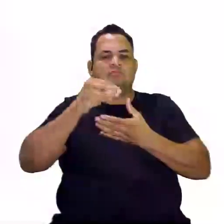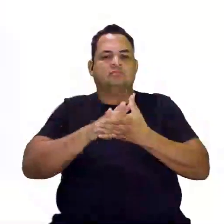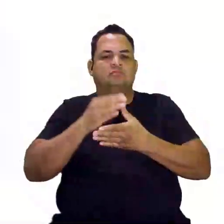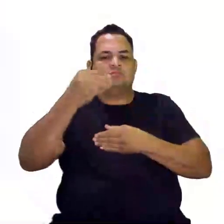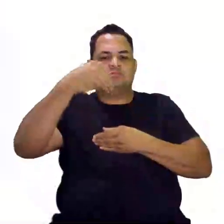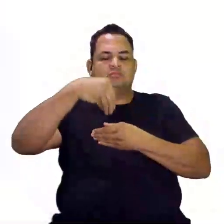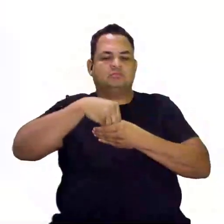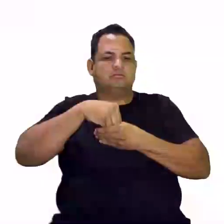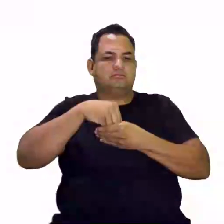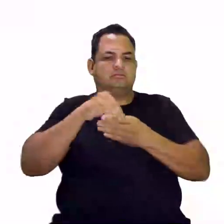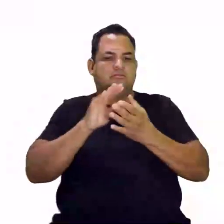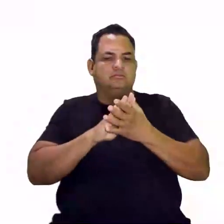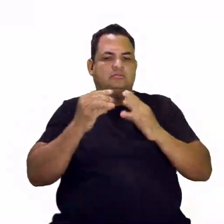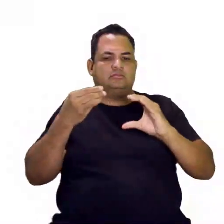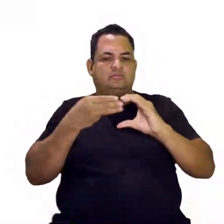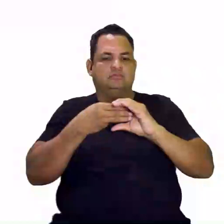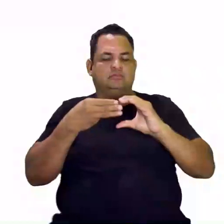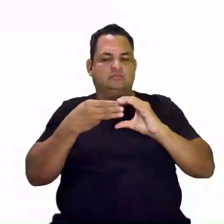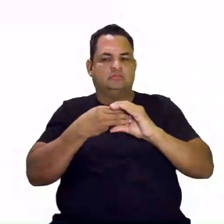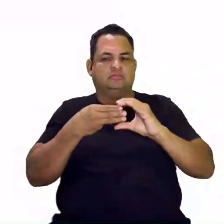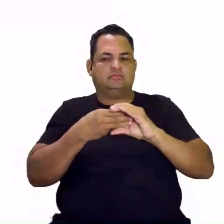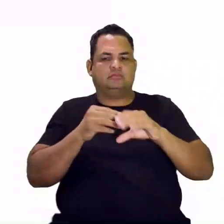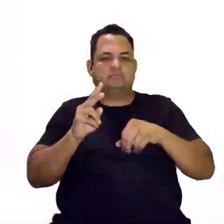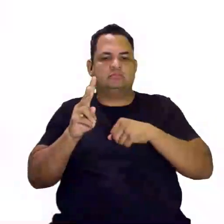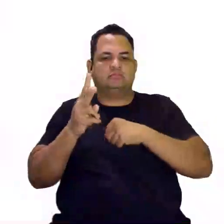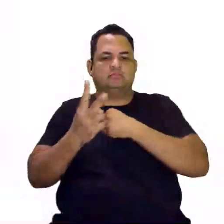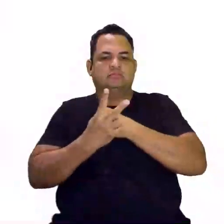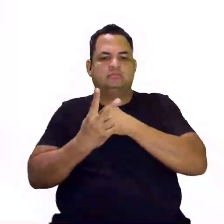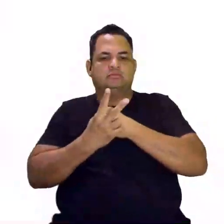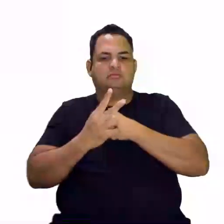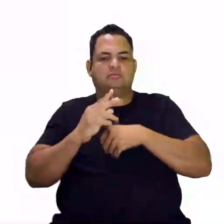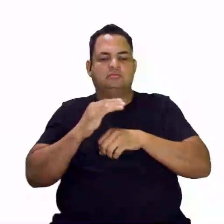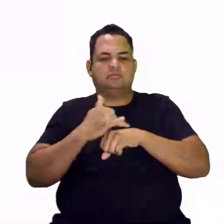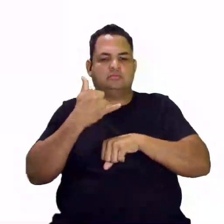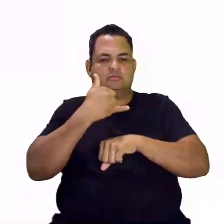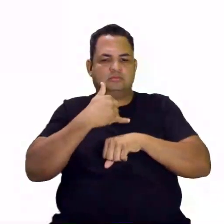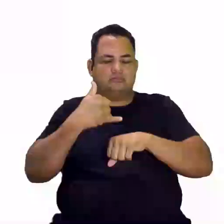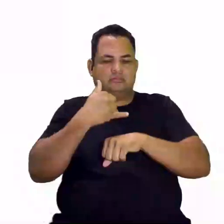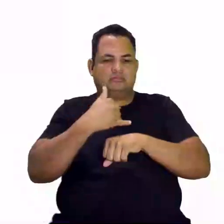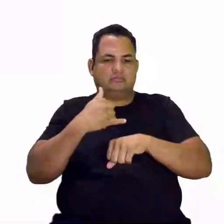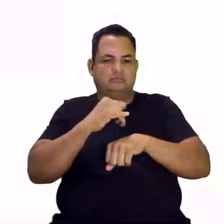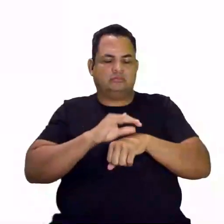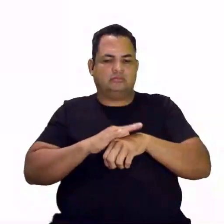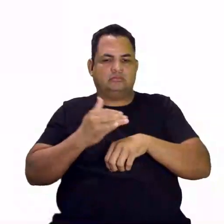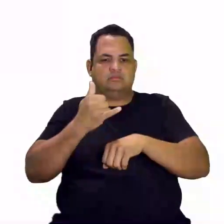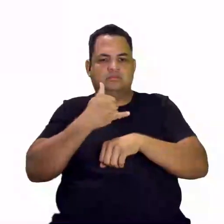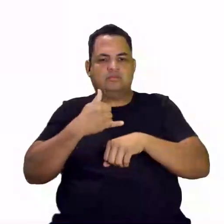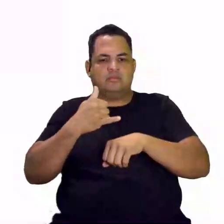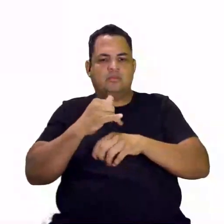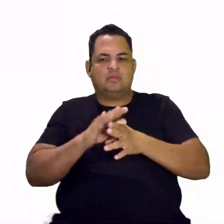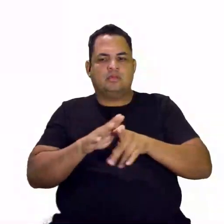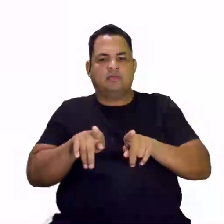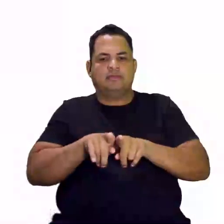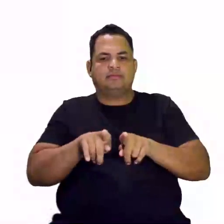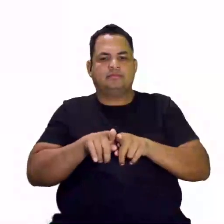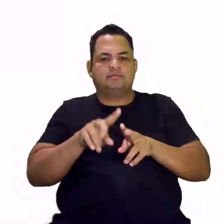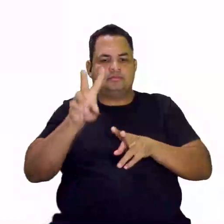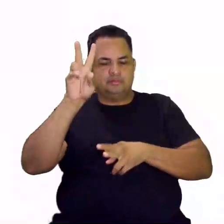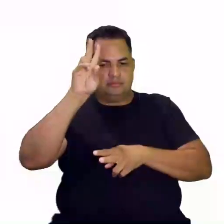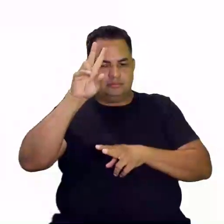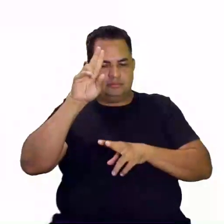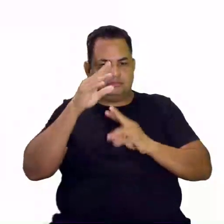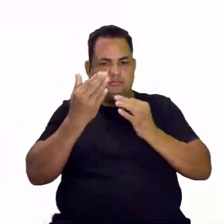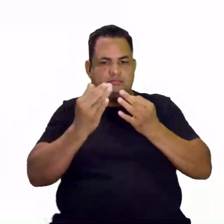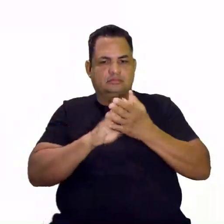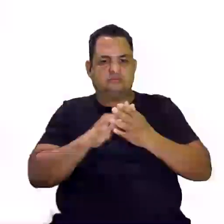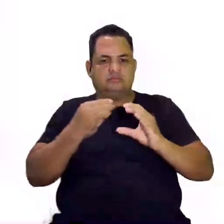desse envoltório molecular, né, proteico, você tem aí os lipídios, a bicamada de lipídios, tá? Que vai lembrar a